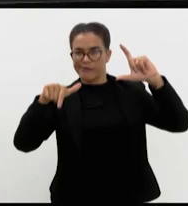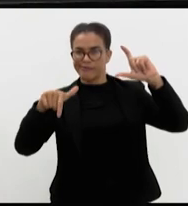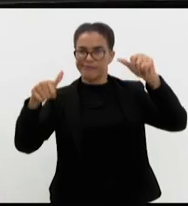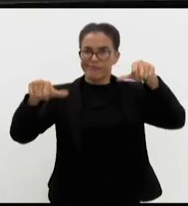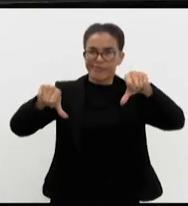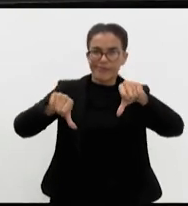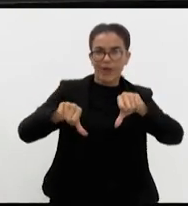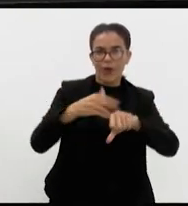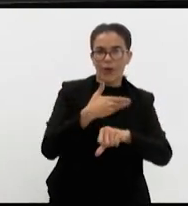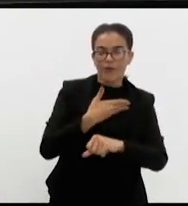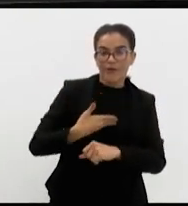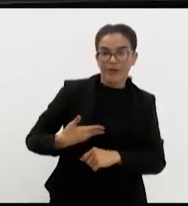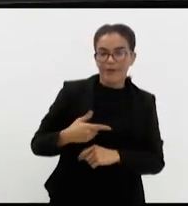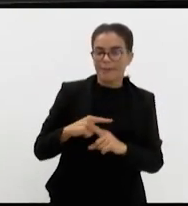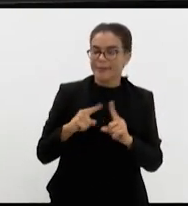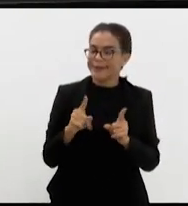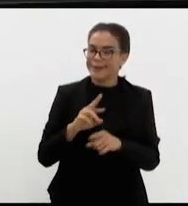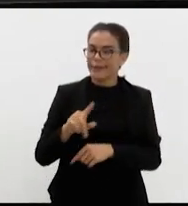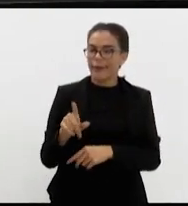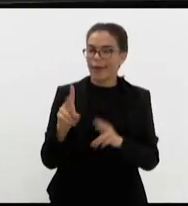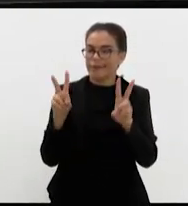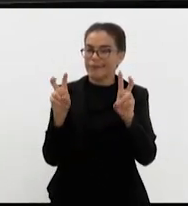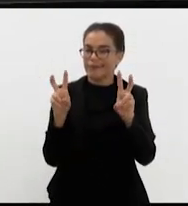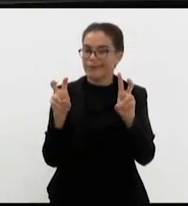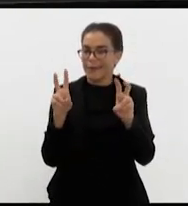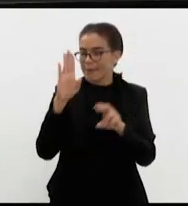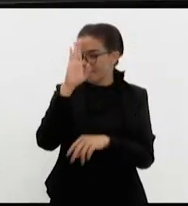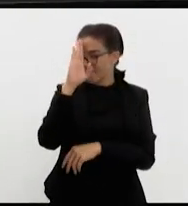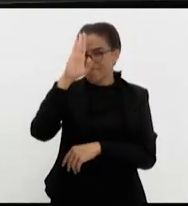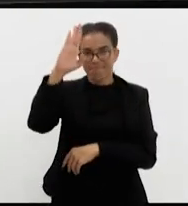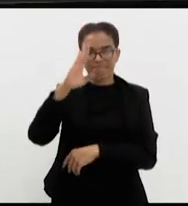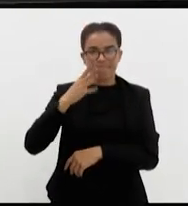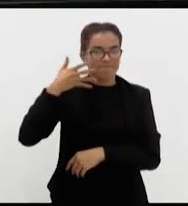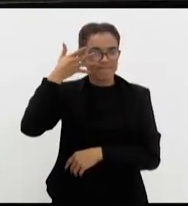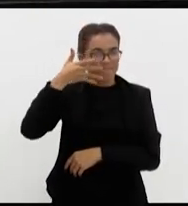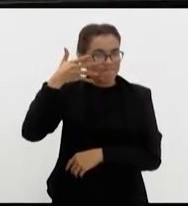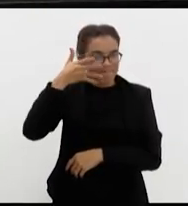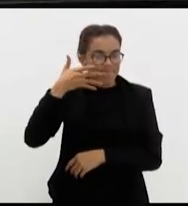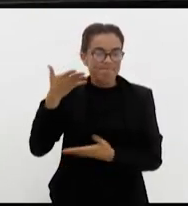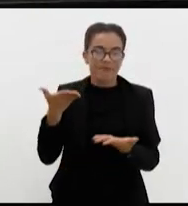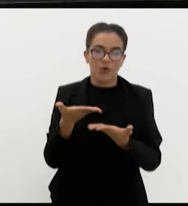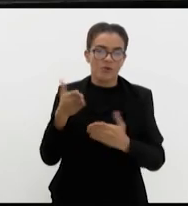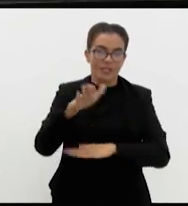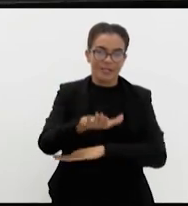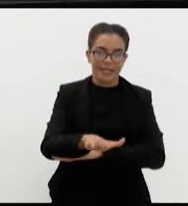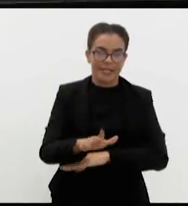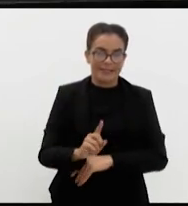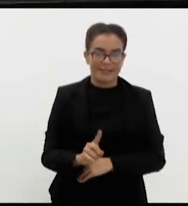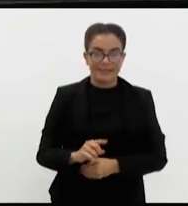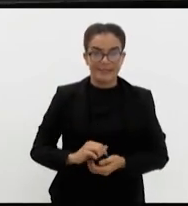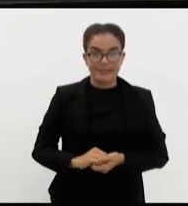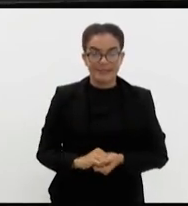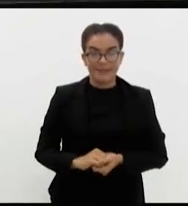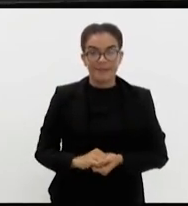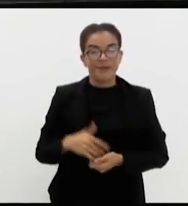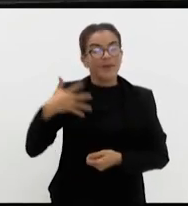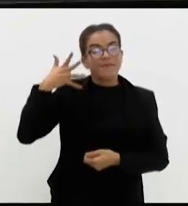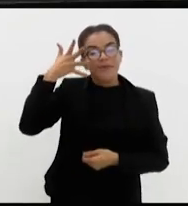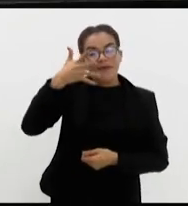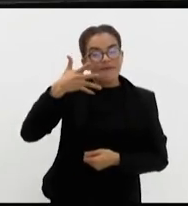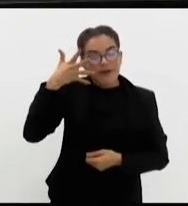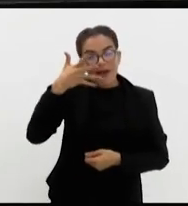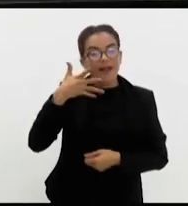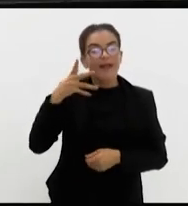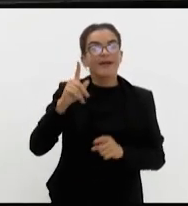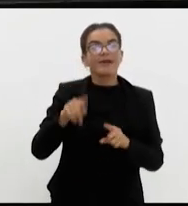está mas não é esse o tema principal da minha fala aqui hoje nesta tarde na alerge a minha fala